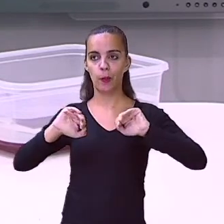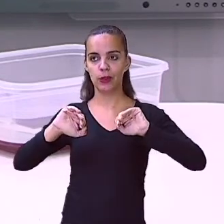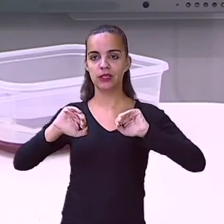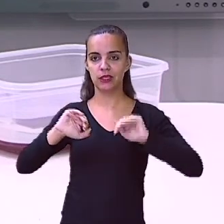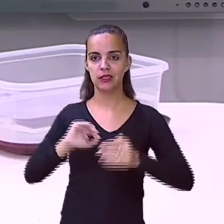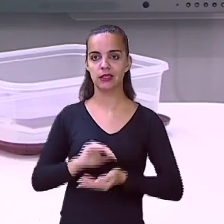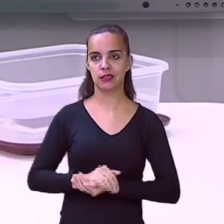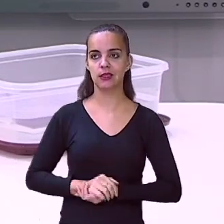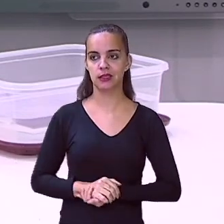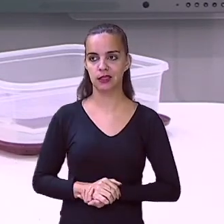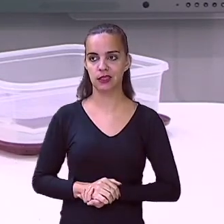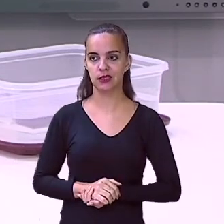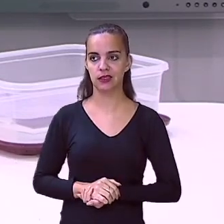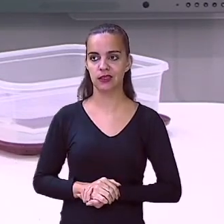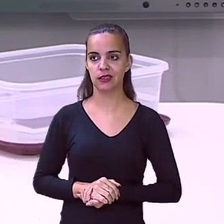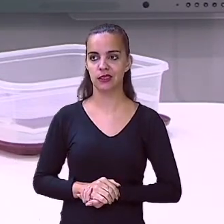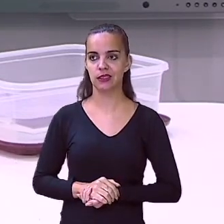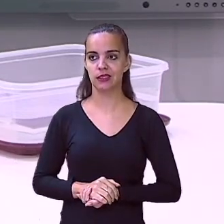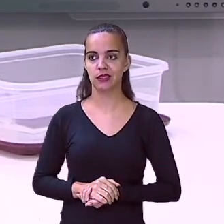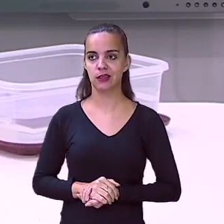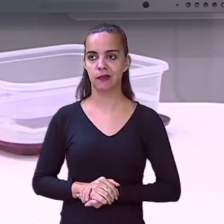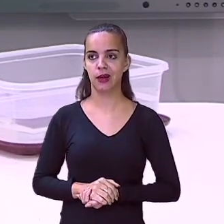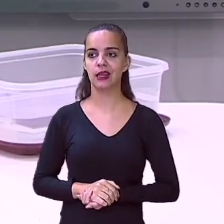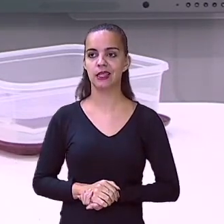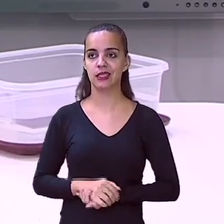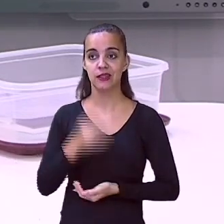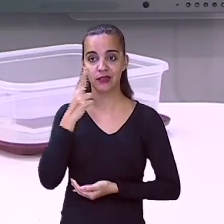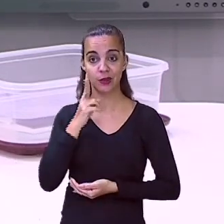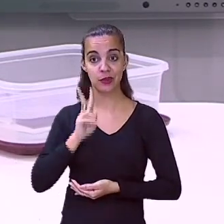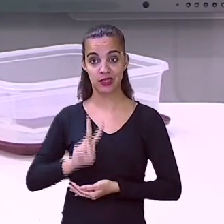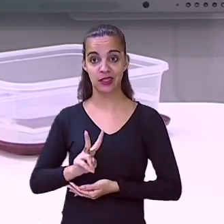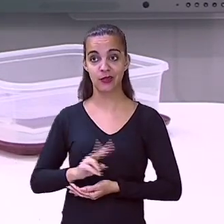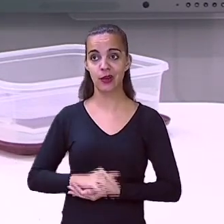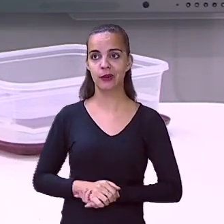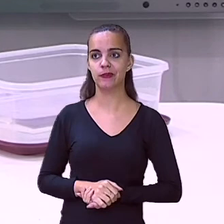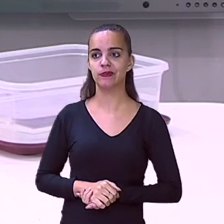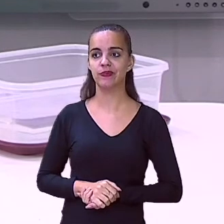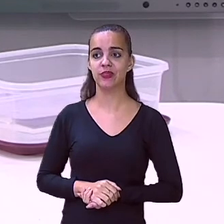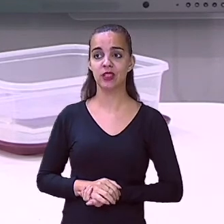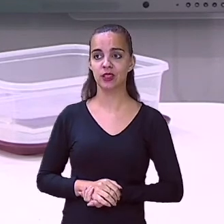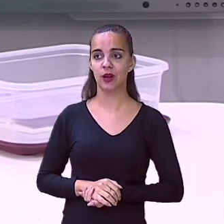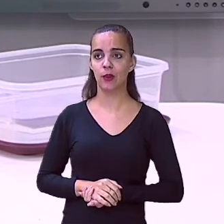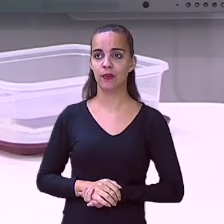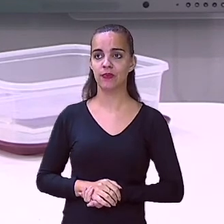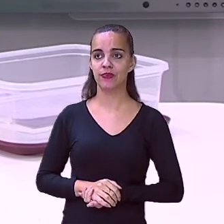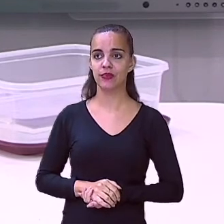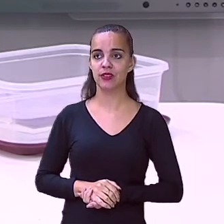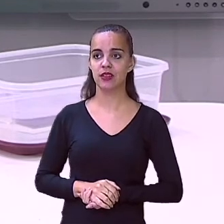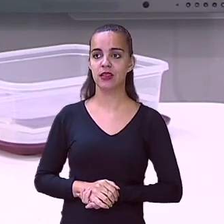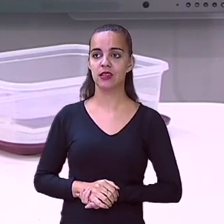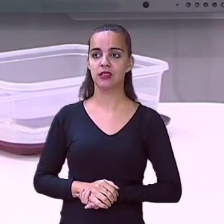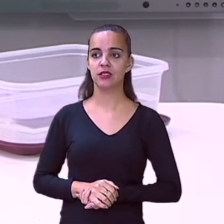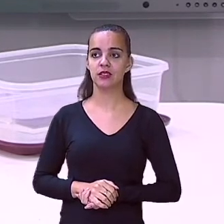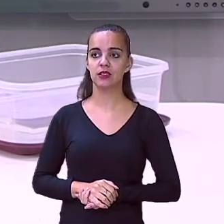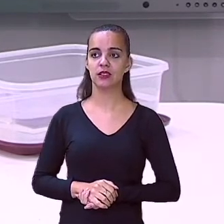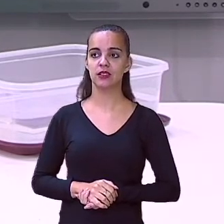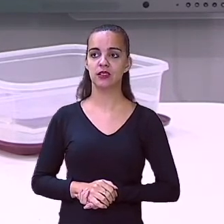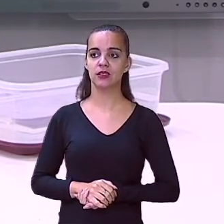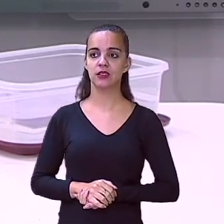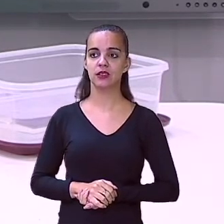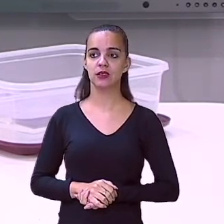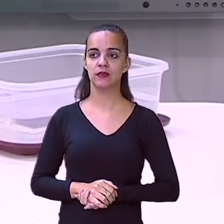é o filtro. Não é simples, pessoal? Então, estes métodos para